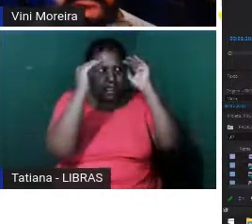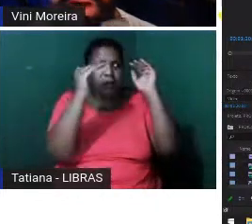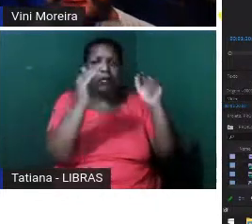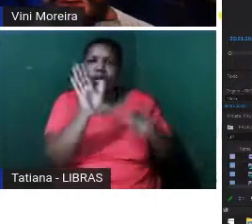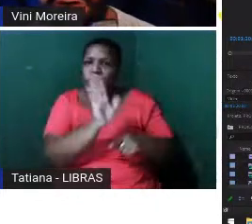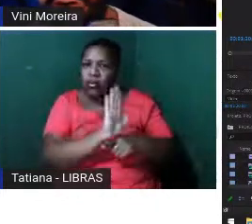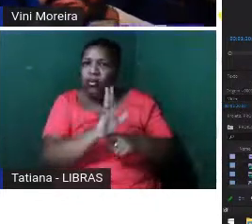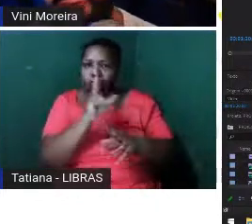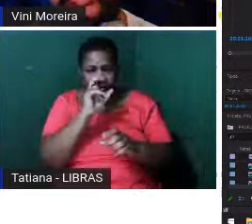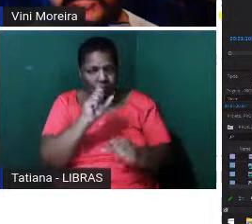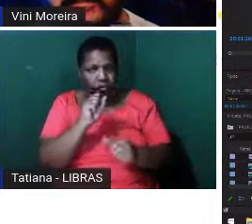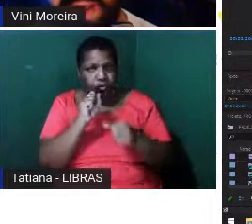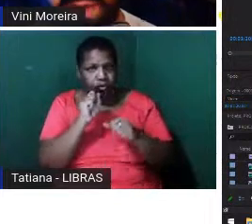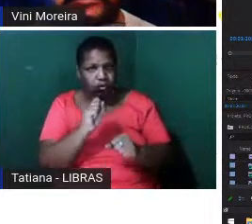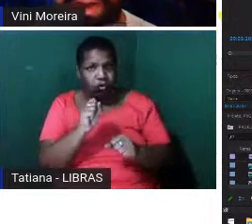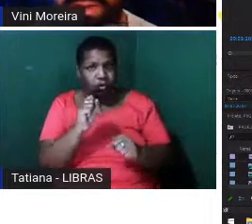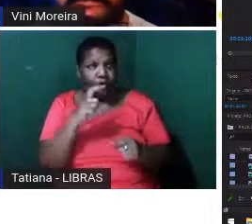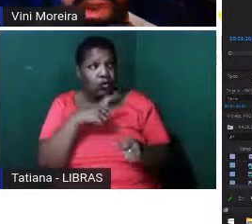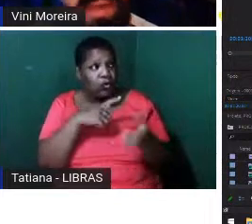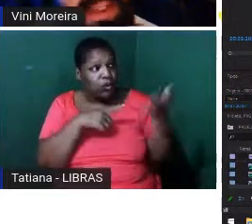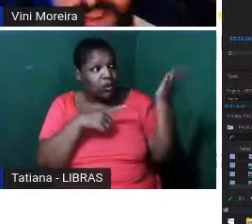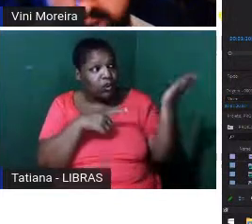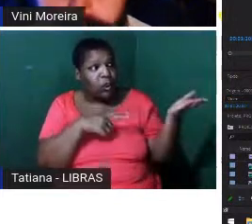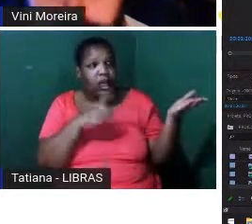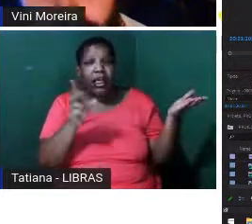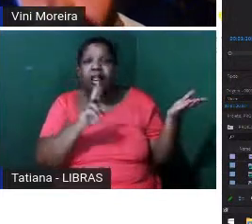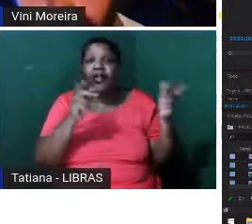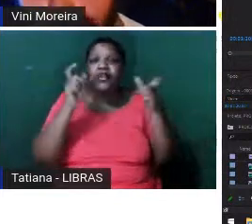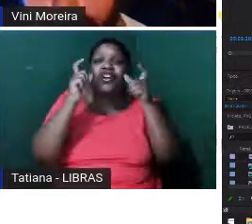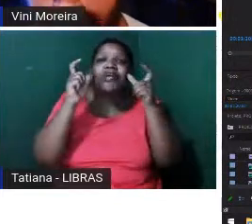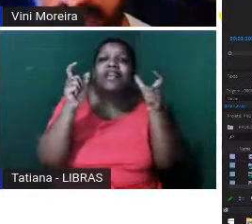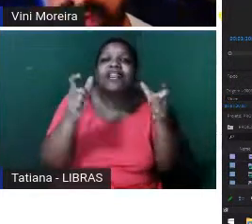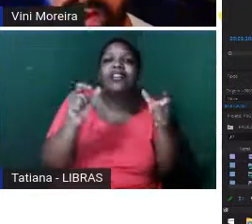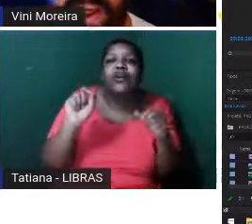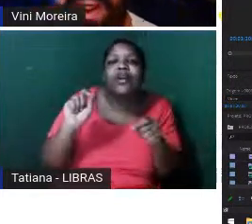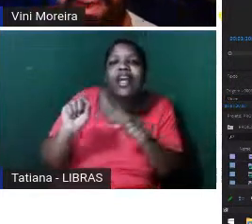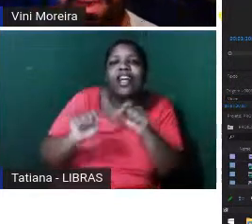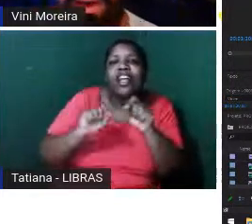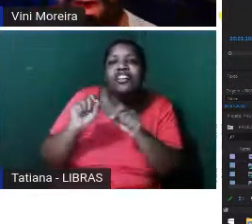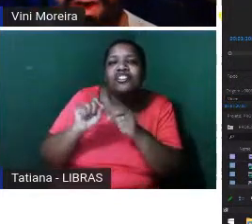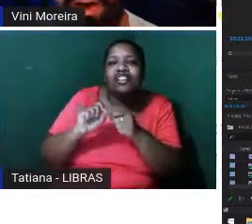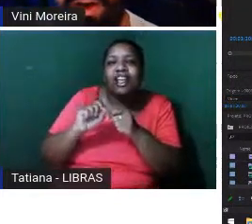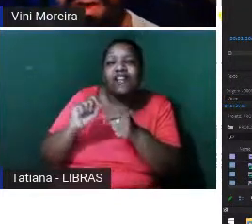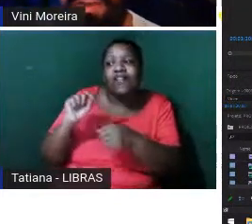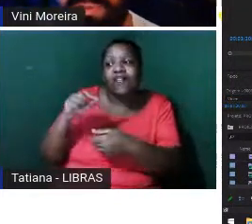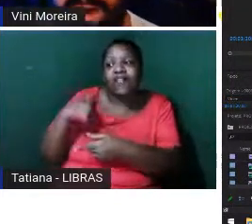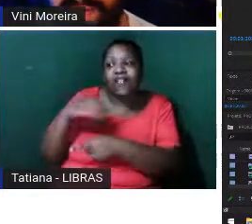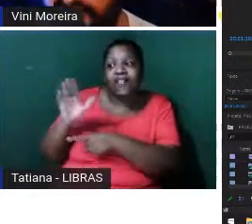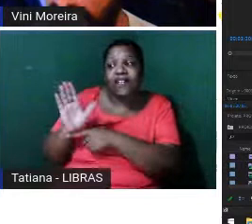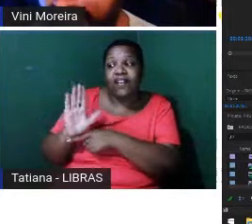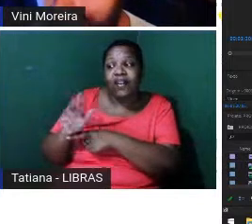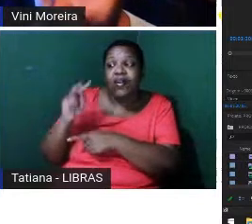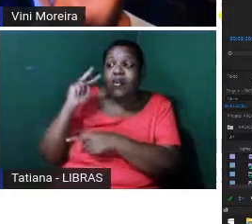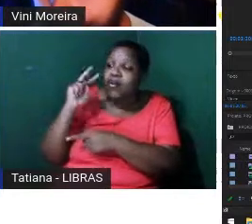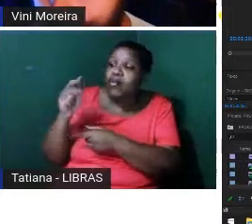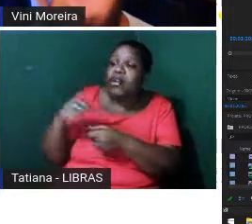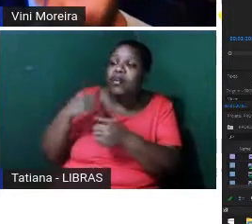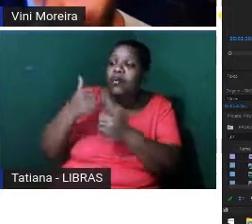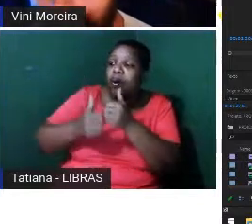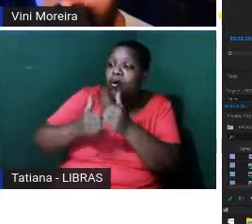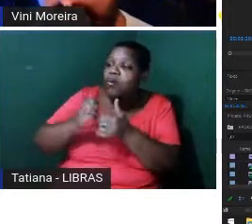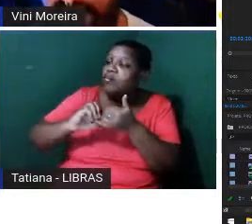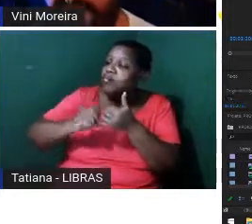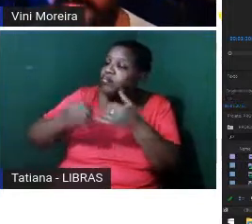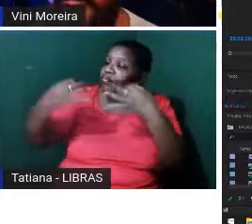muito forte no que tá aí a gente não chama atenção porque a gente tá fazendo a gente só faz o arroz com